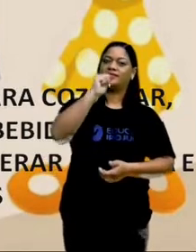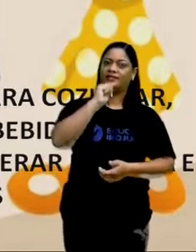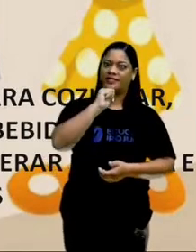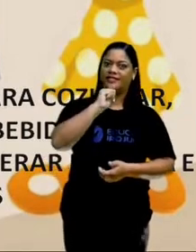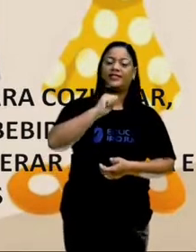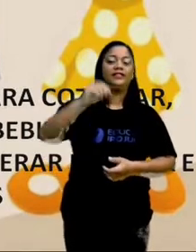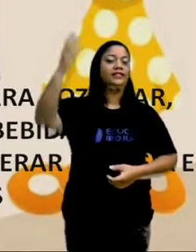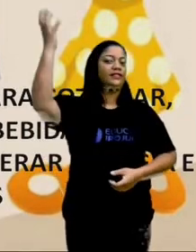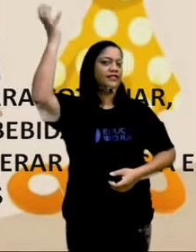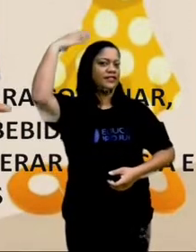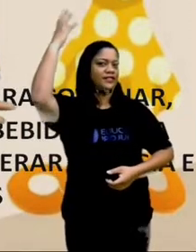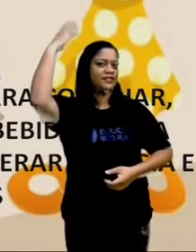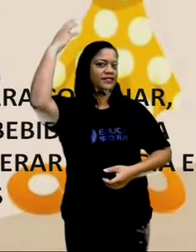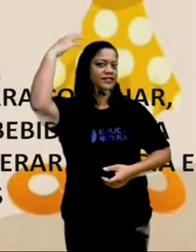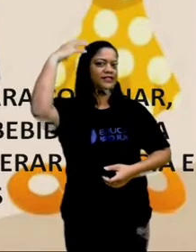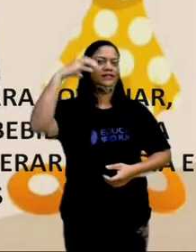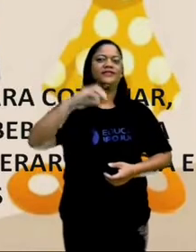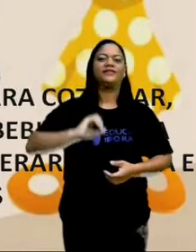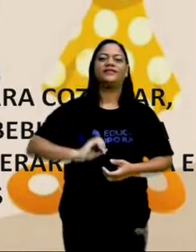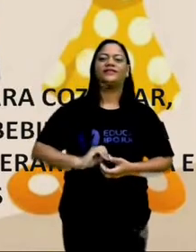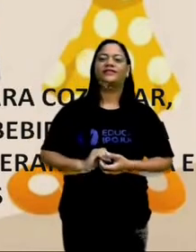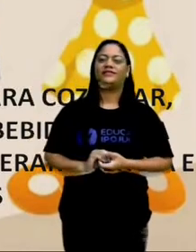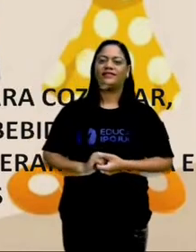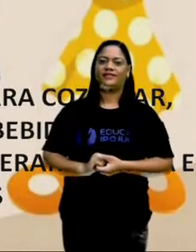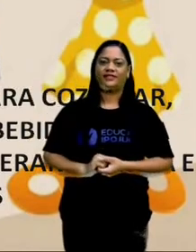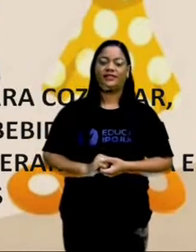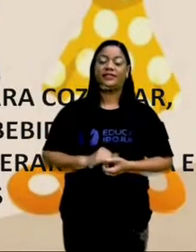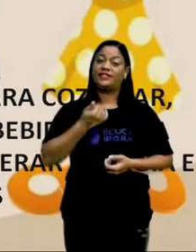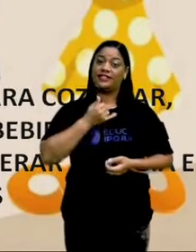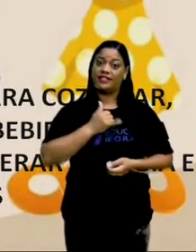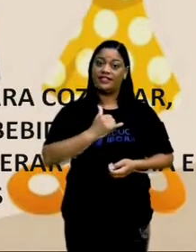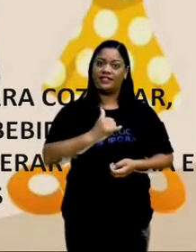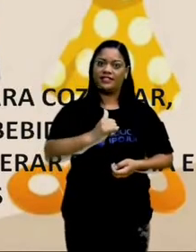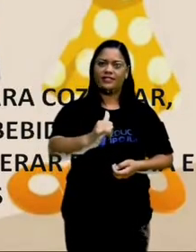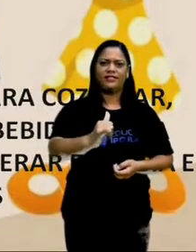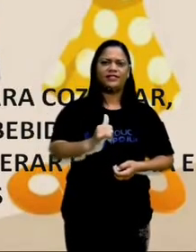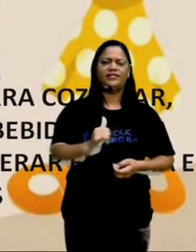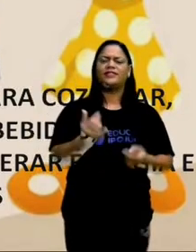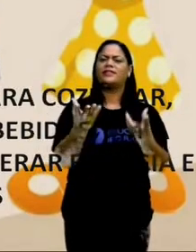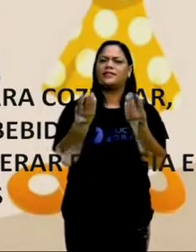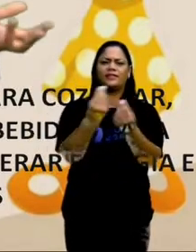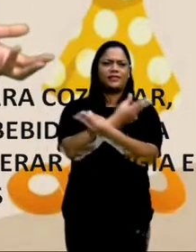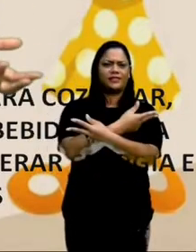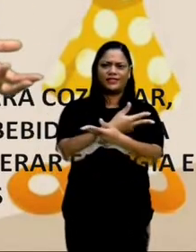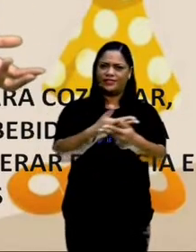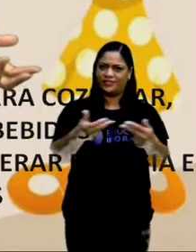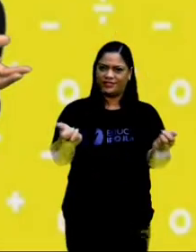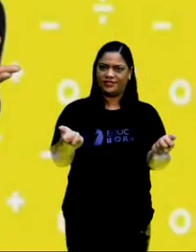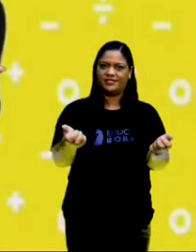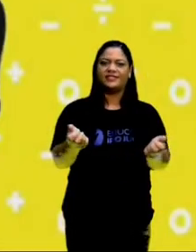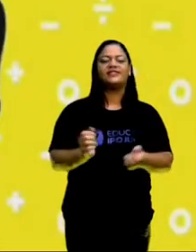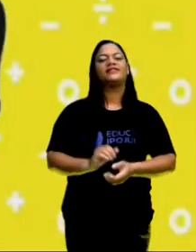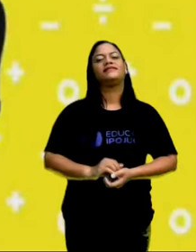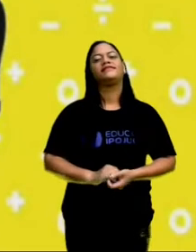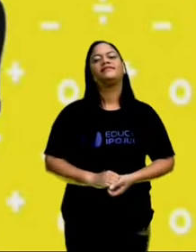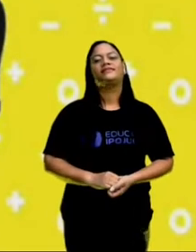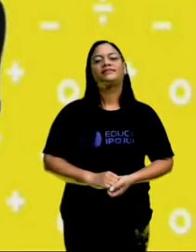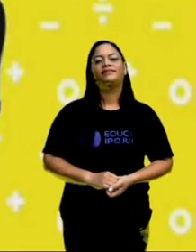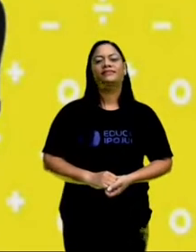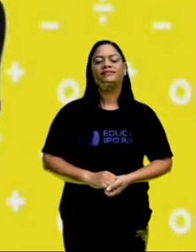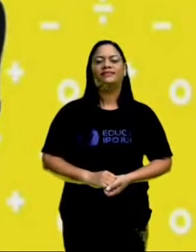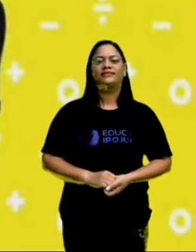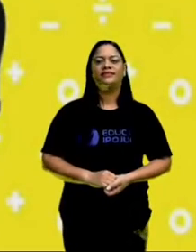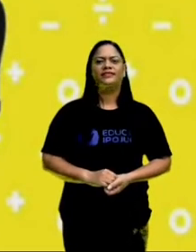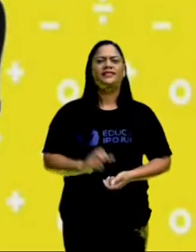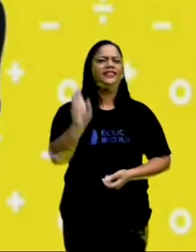para tomar banho, gerar energia e muitas outras coisas.